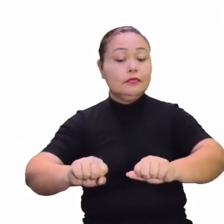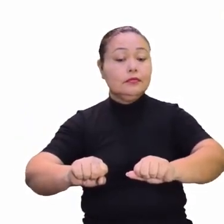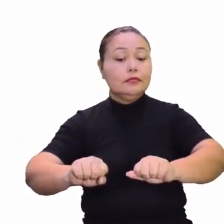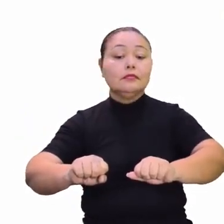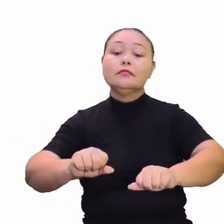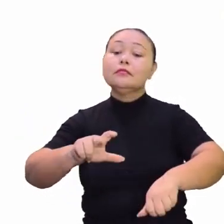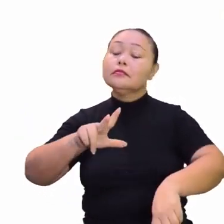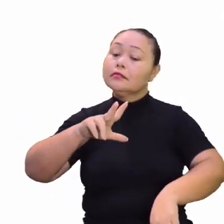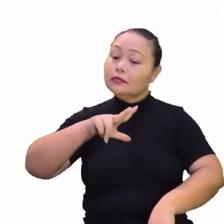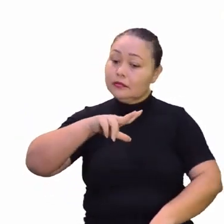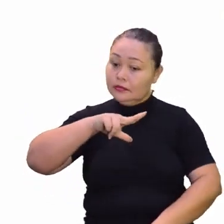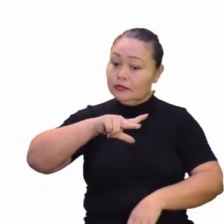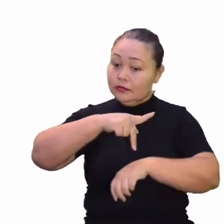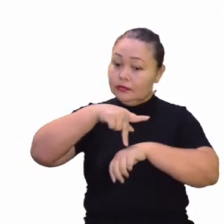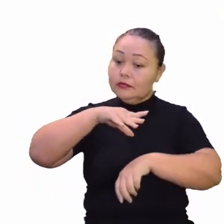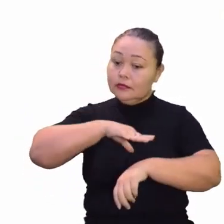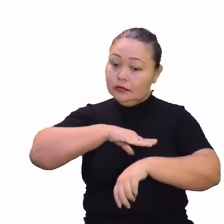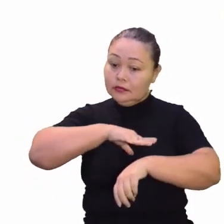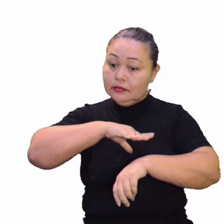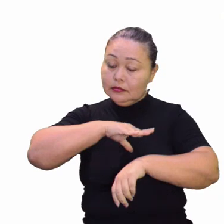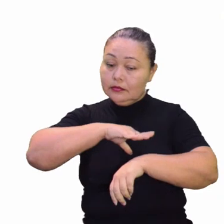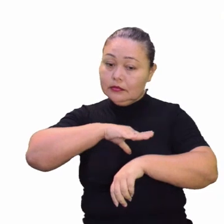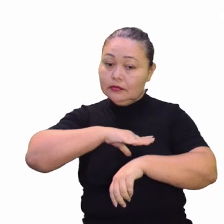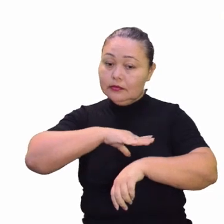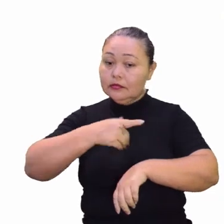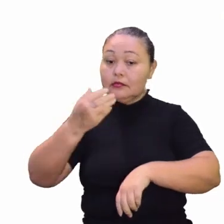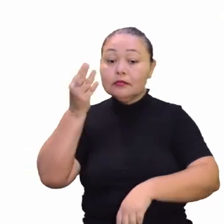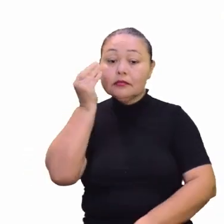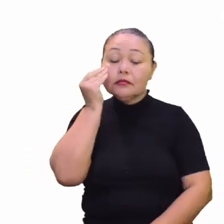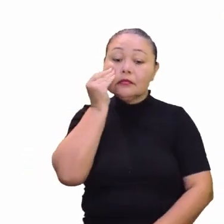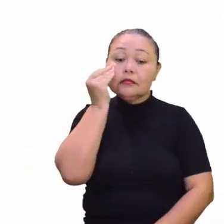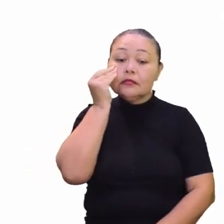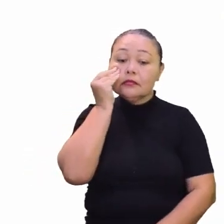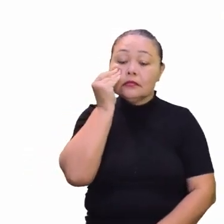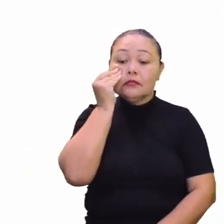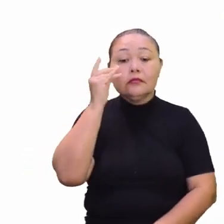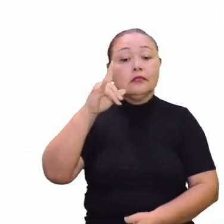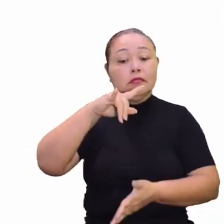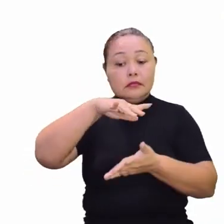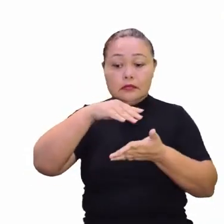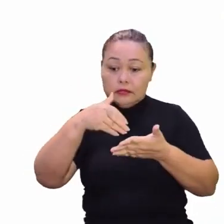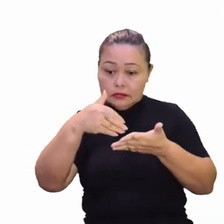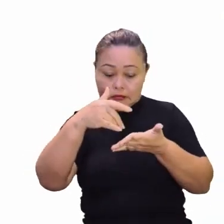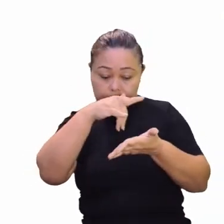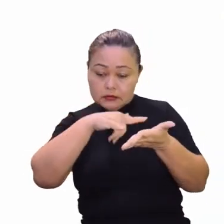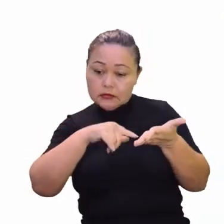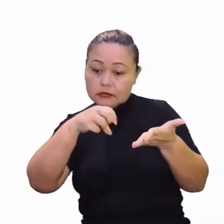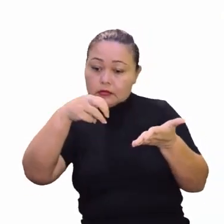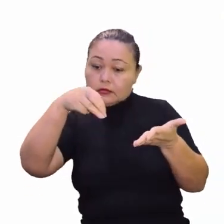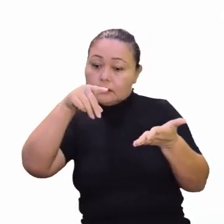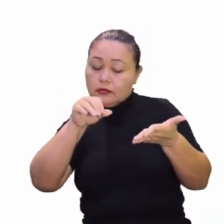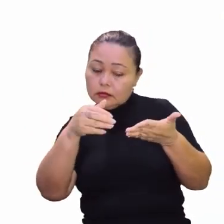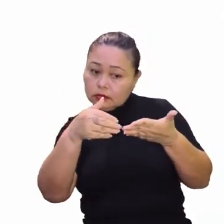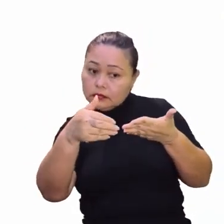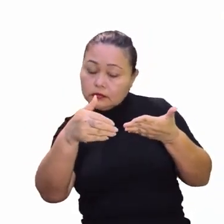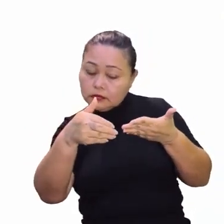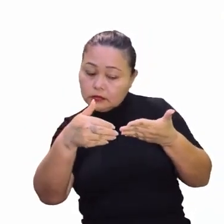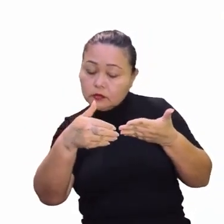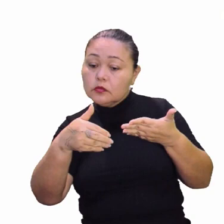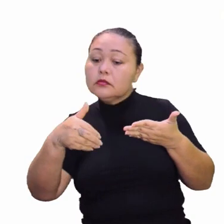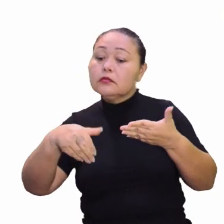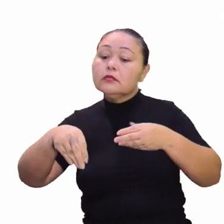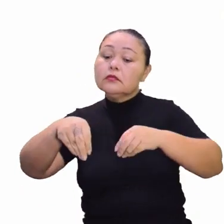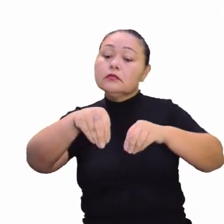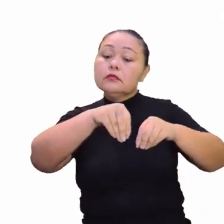de Portugal, né? A gente consegue verificar que a partir do Tratado de Madrid aumentou o que? A